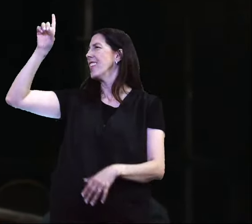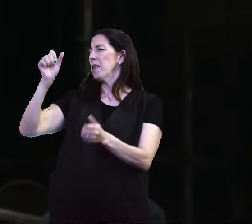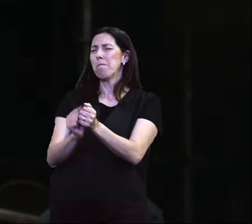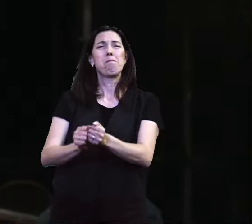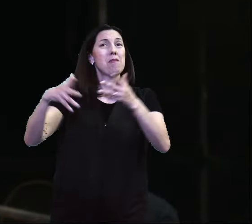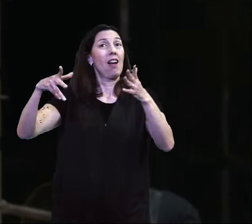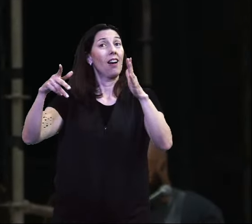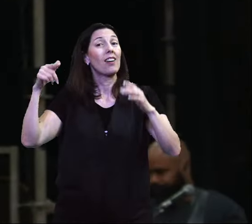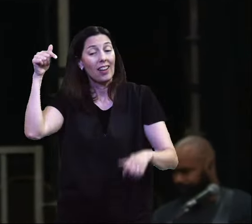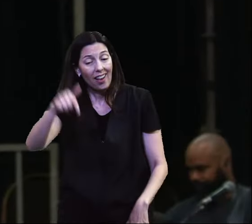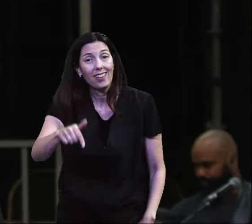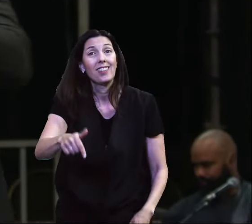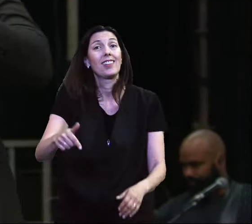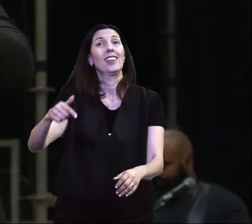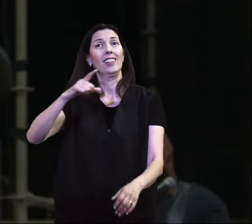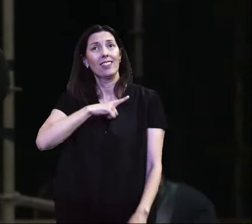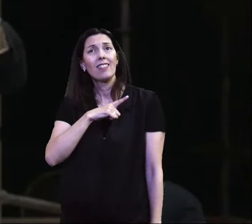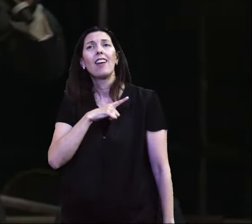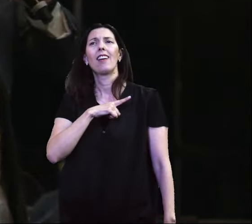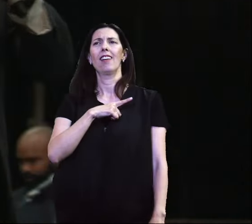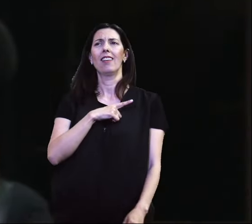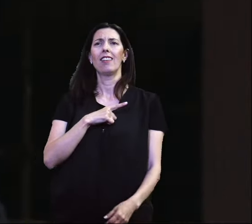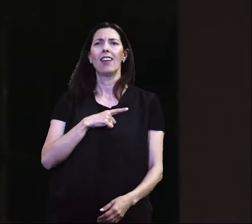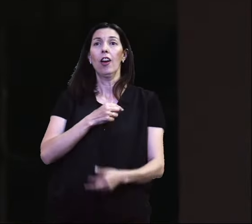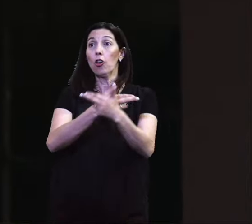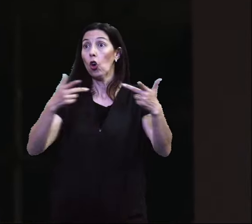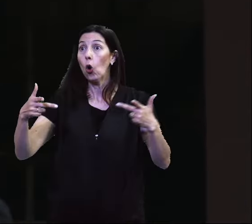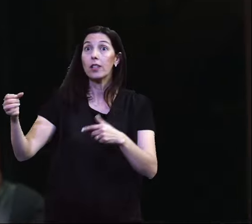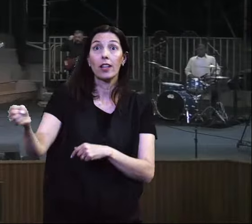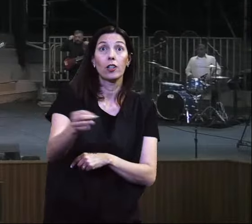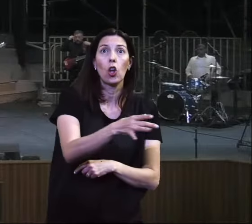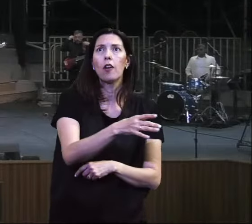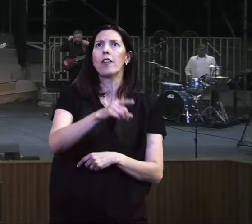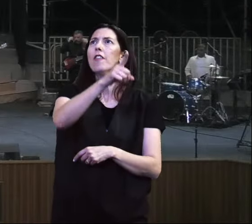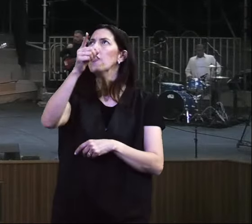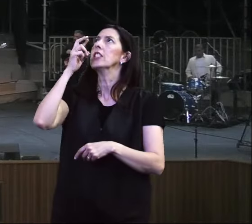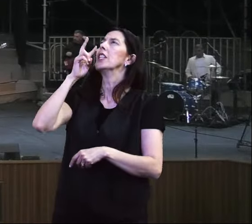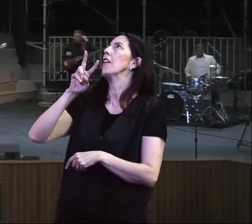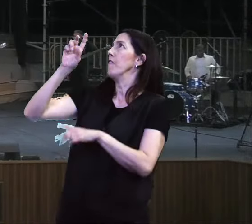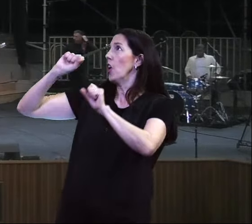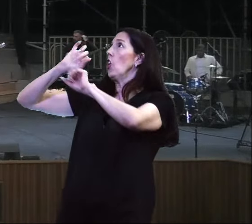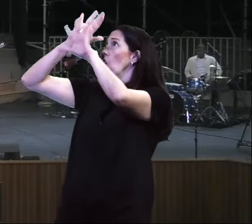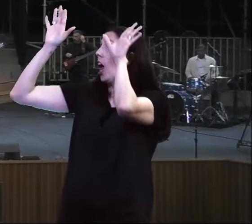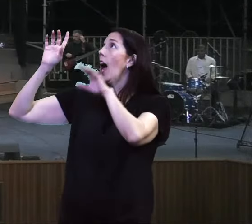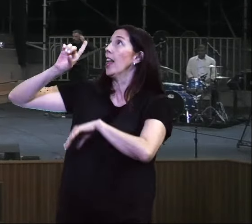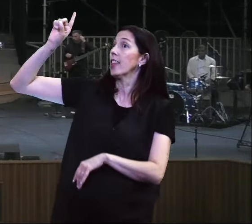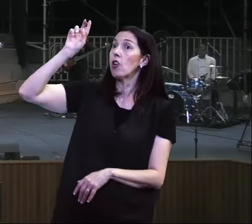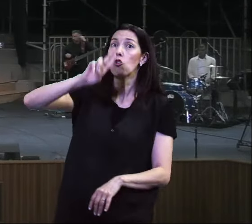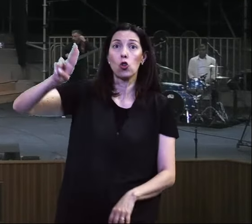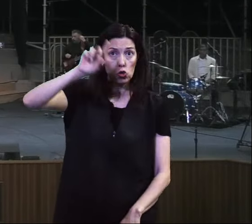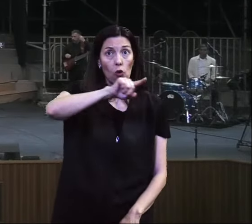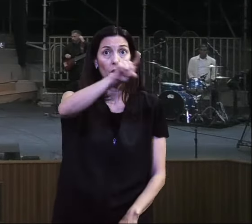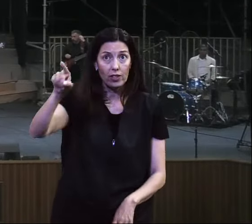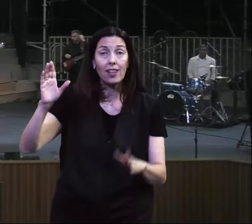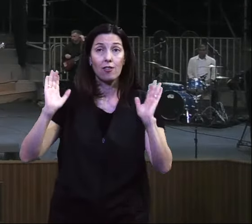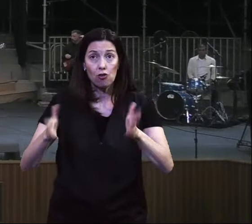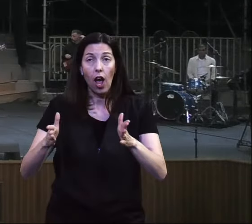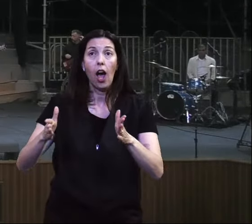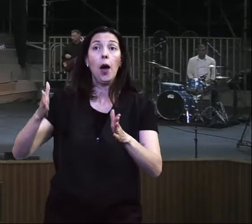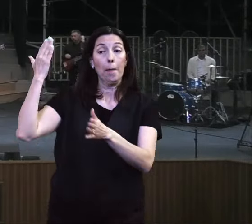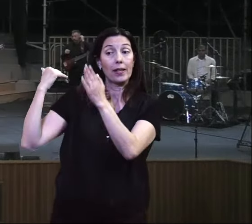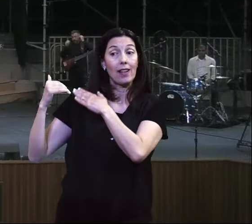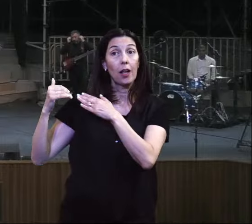milagres, tem coisas novas. Você já subiu a montanha, você já viu a glória, Deus já te usou. Ei, Deus